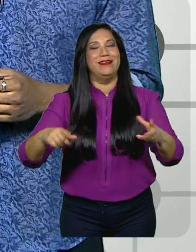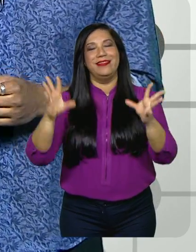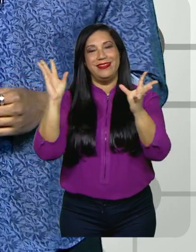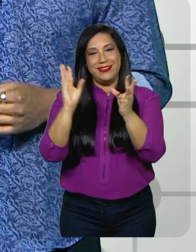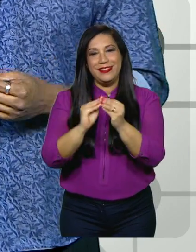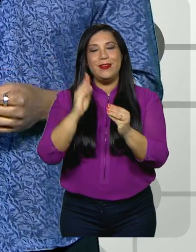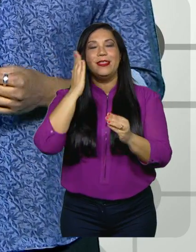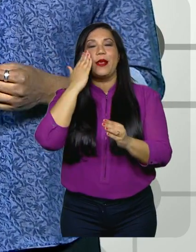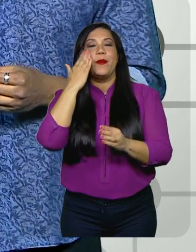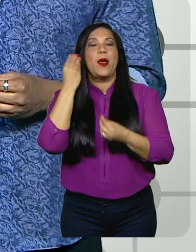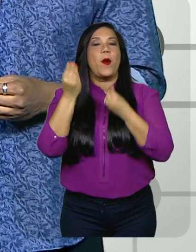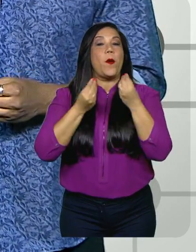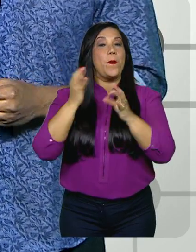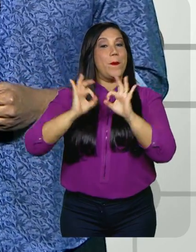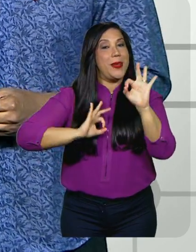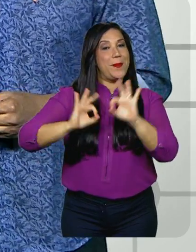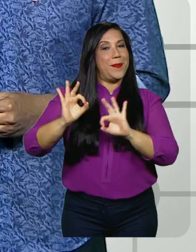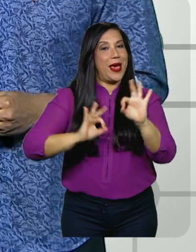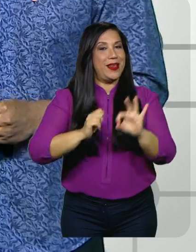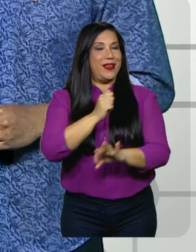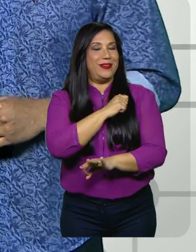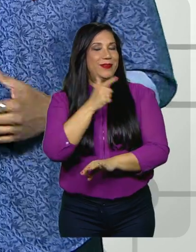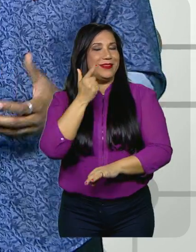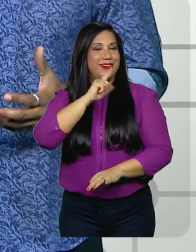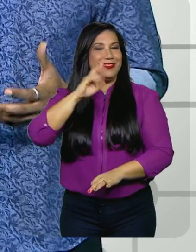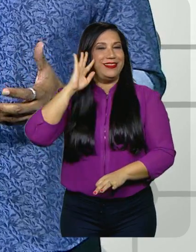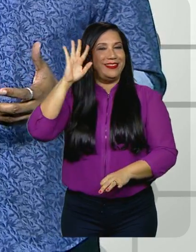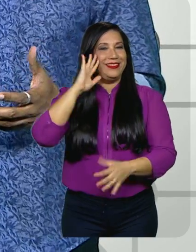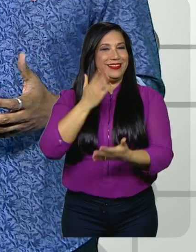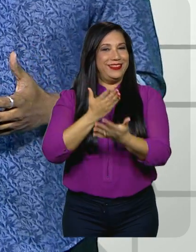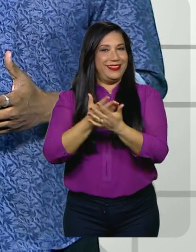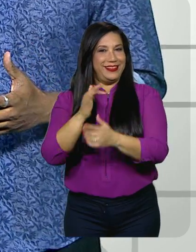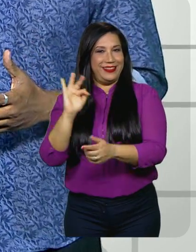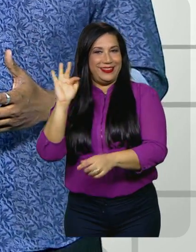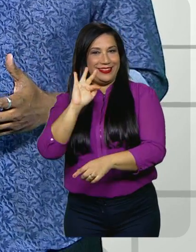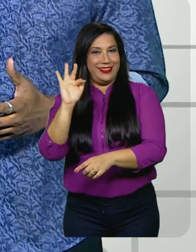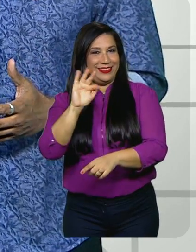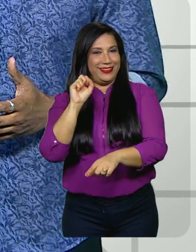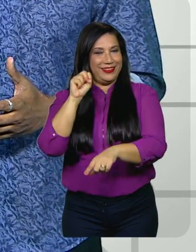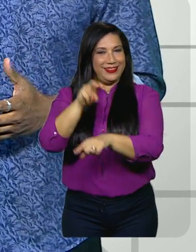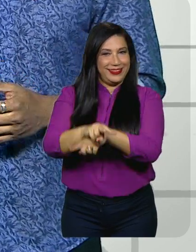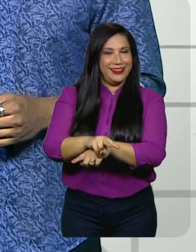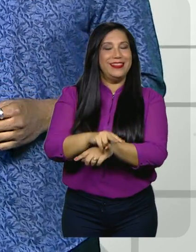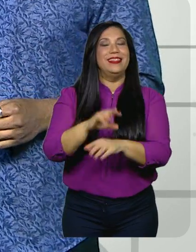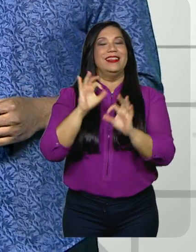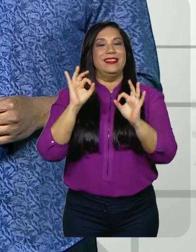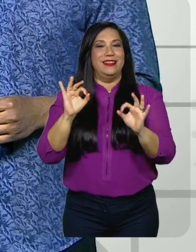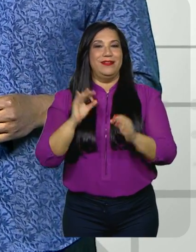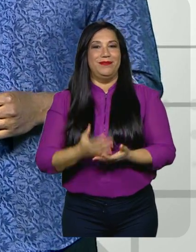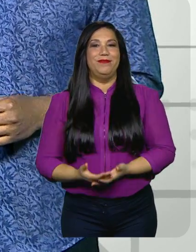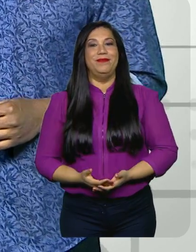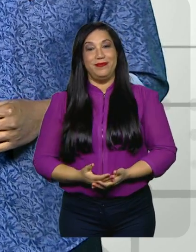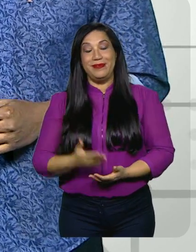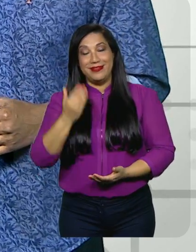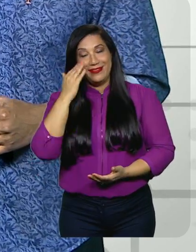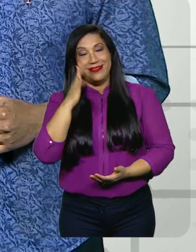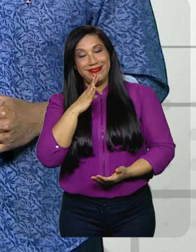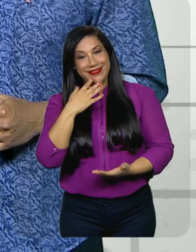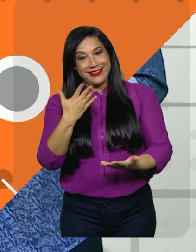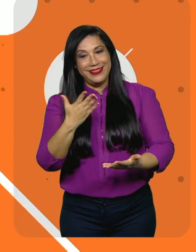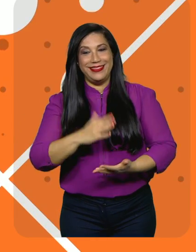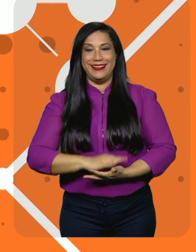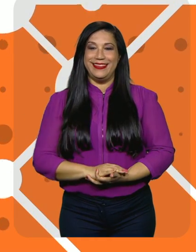vamos saber como eles se preparam para conquistar o grande objetivo, que é entrar numa universidade. Vamos